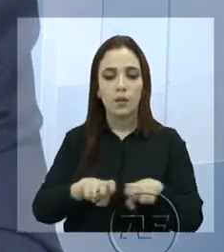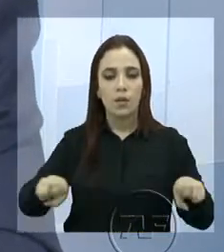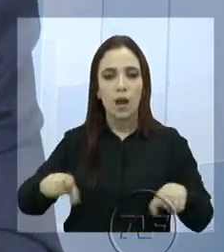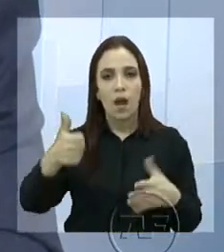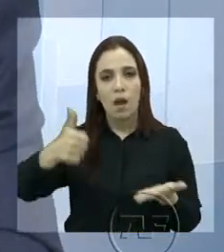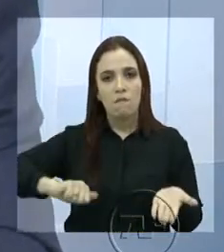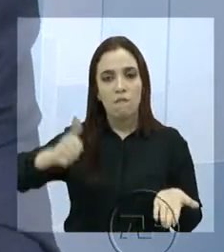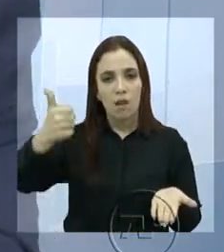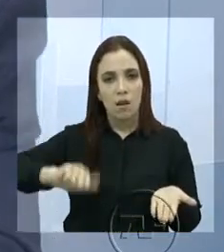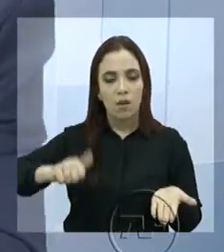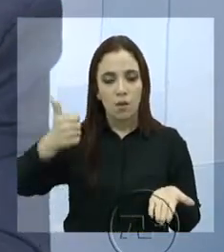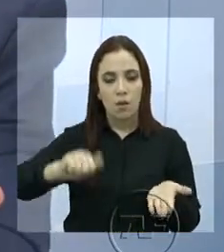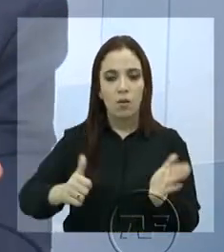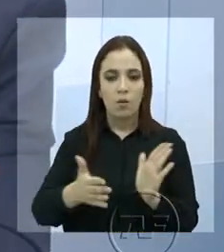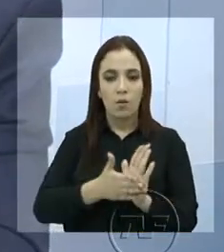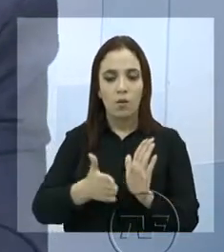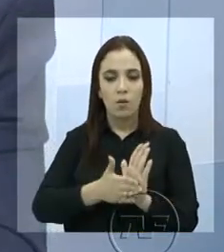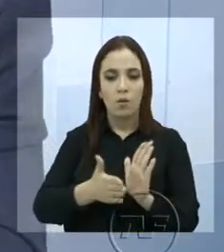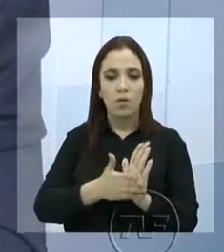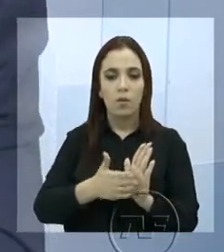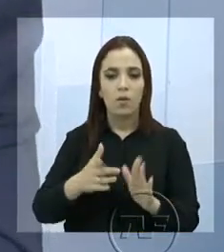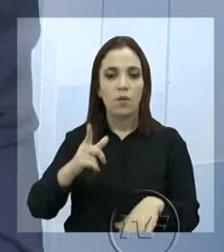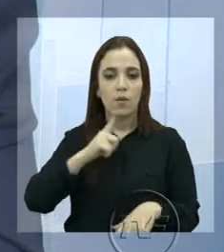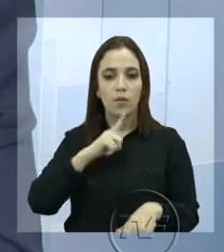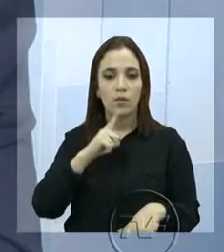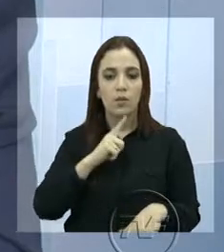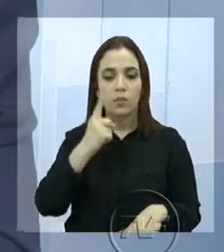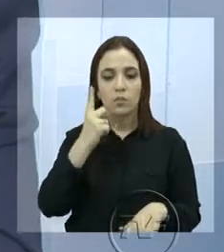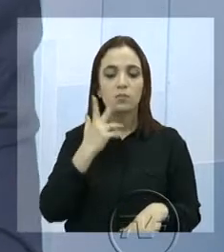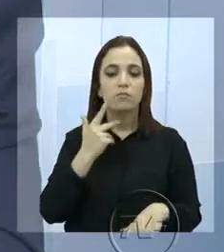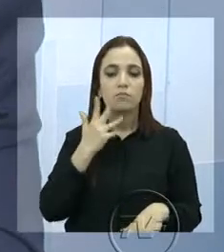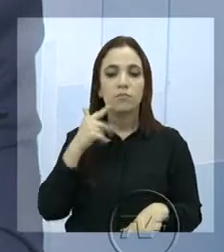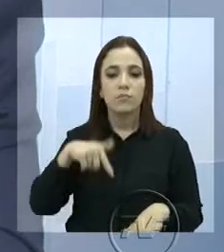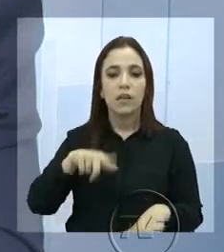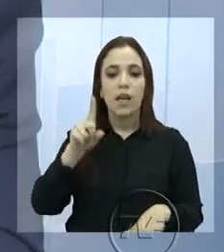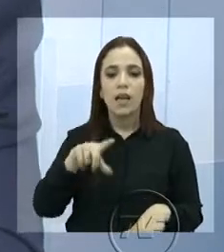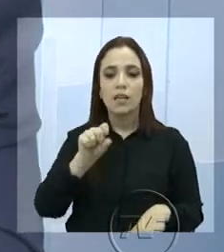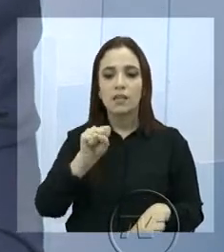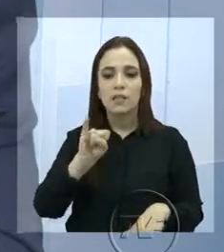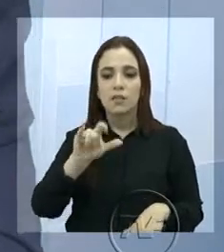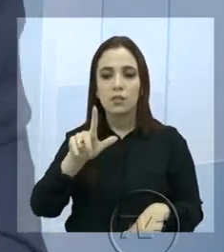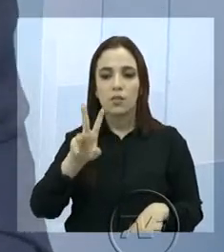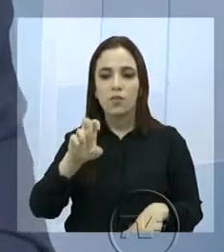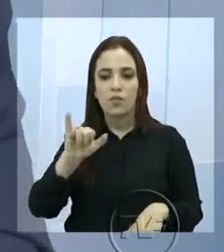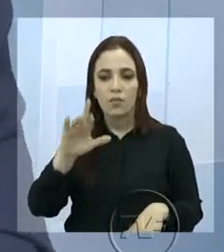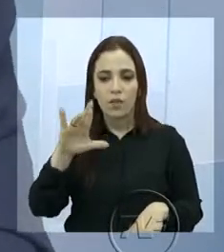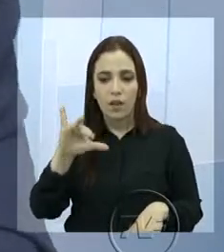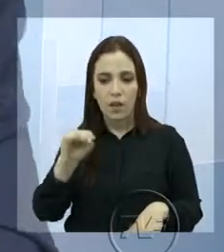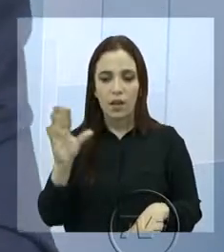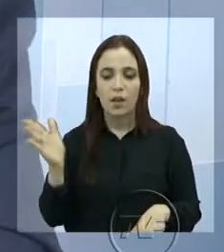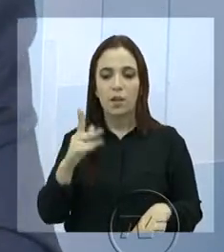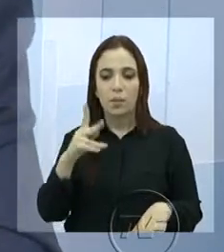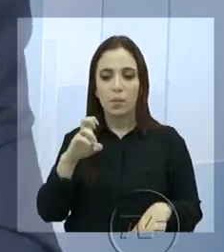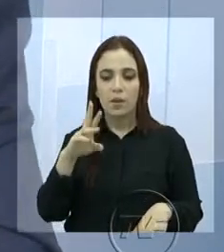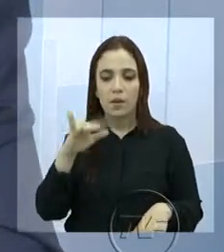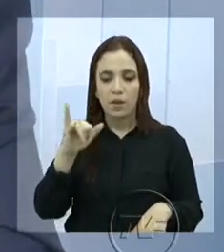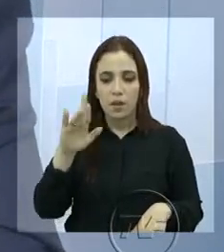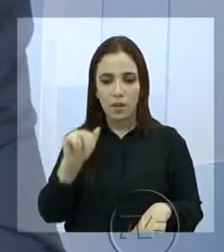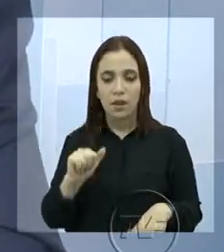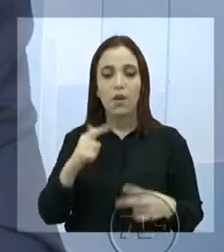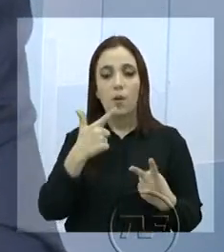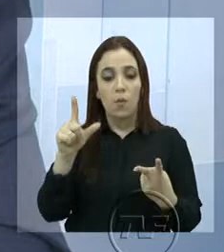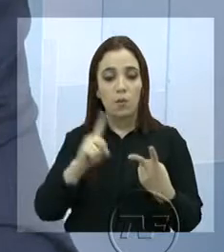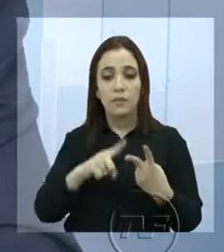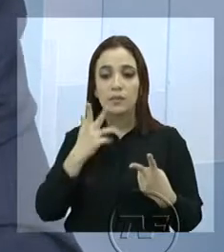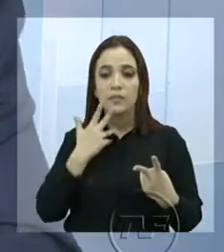Mostra Oficial, tendo no elenco principal um cearense, que é o Silvério Pereira, né, e no diretor do outro, um cearense também.